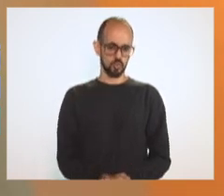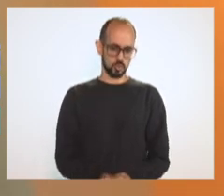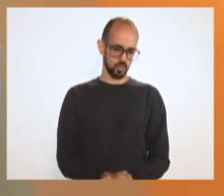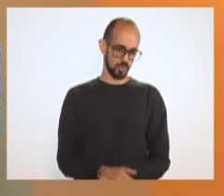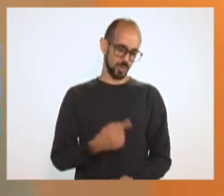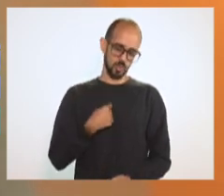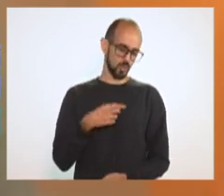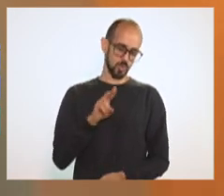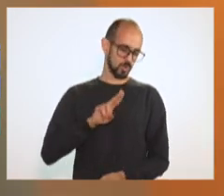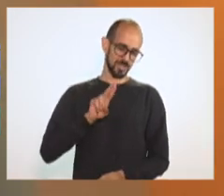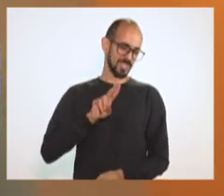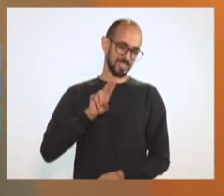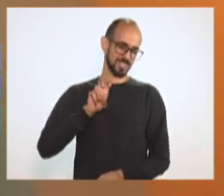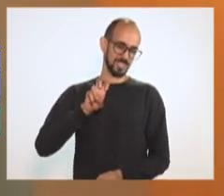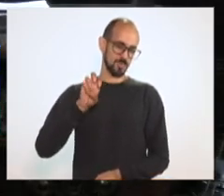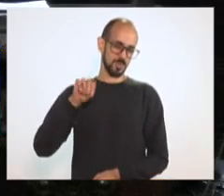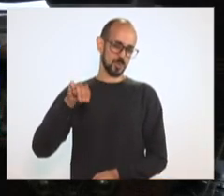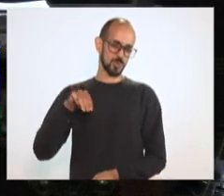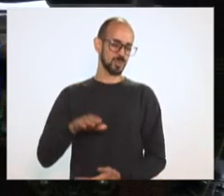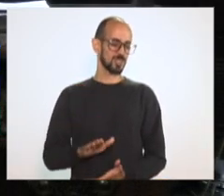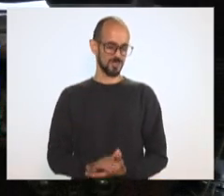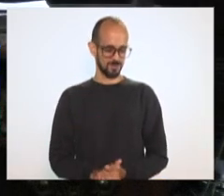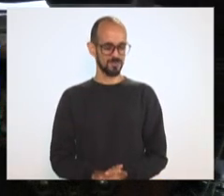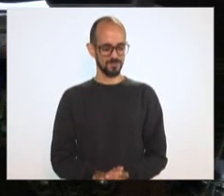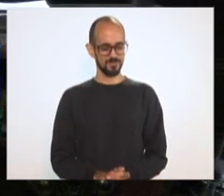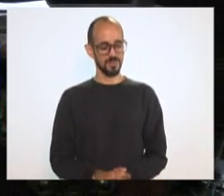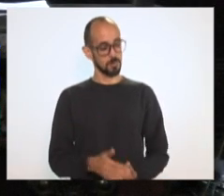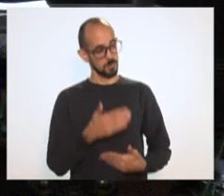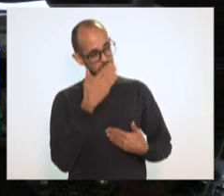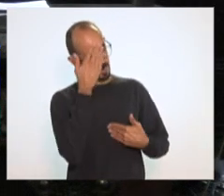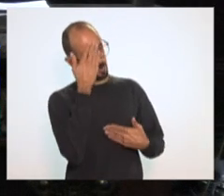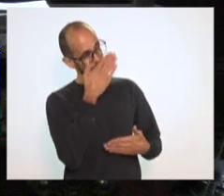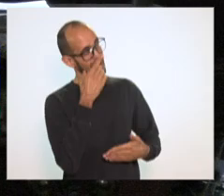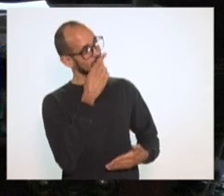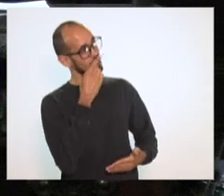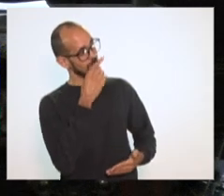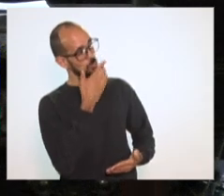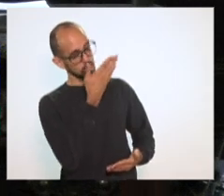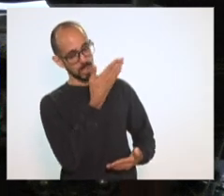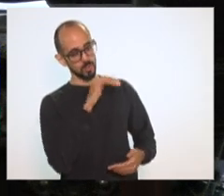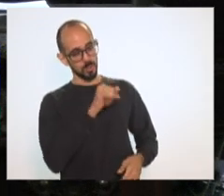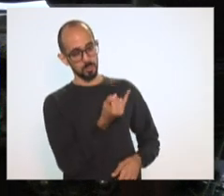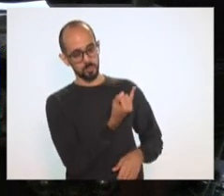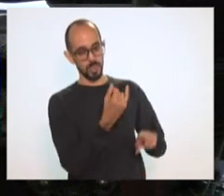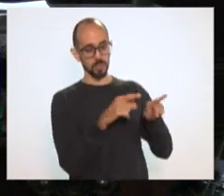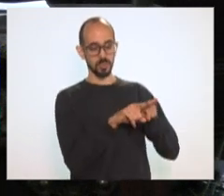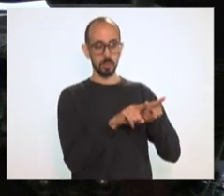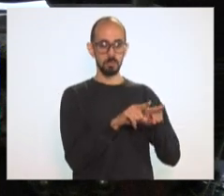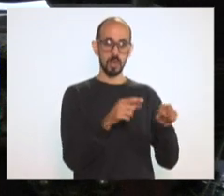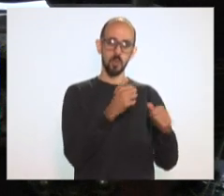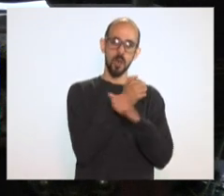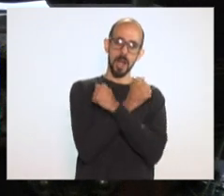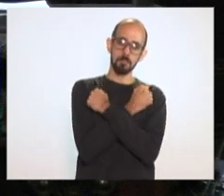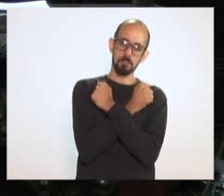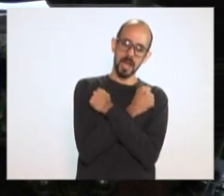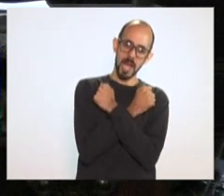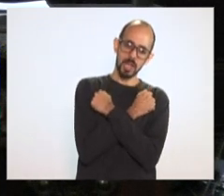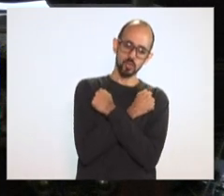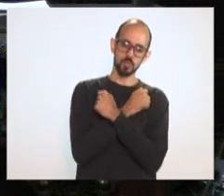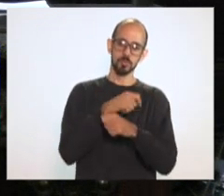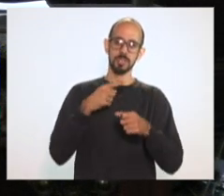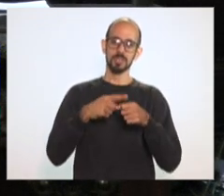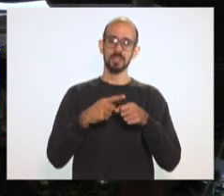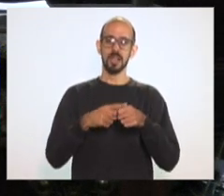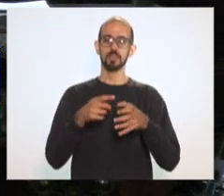que a senhora pediu obrigada deputado Marcos Vinícius aproveito para mandar também um abraço e parabenizar a